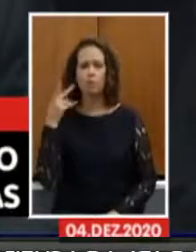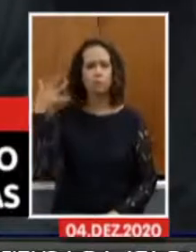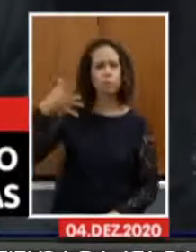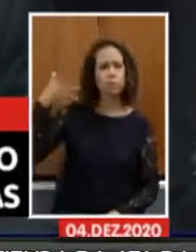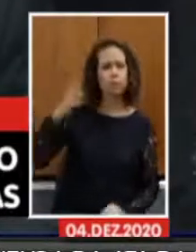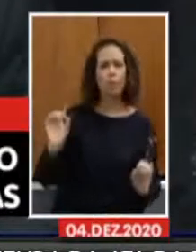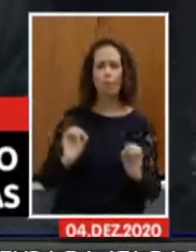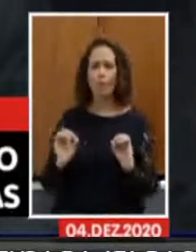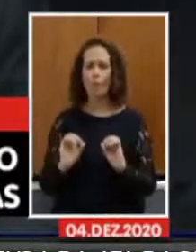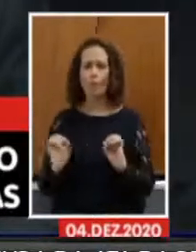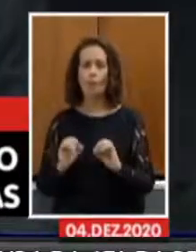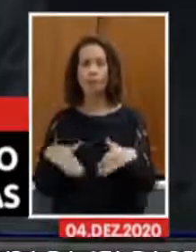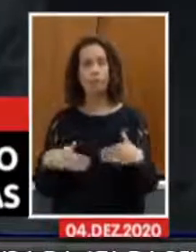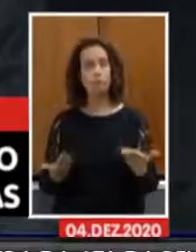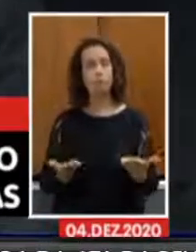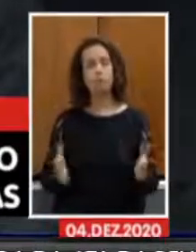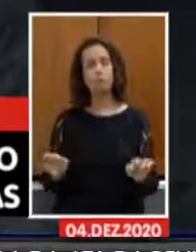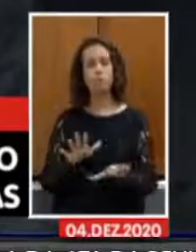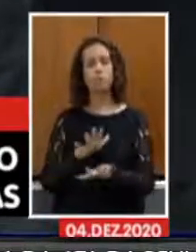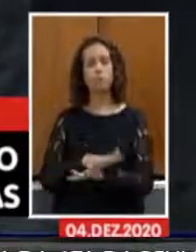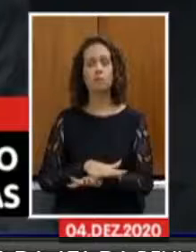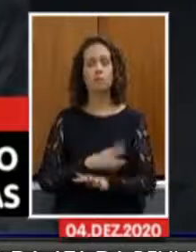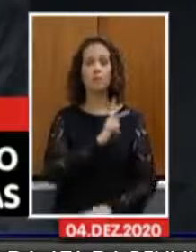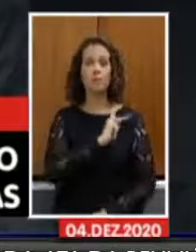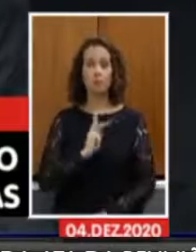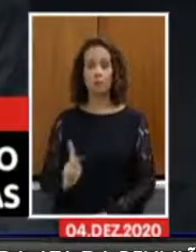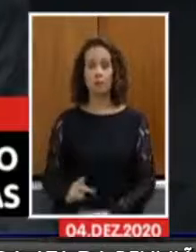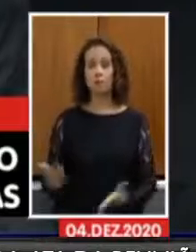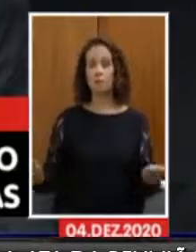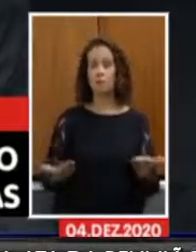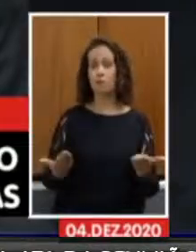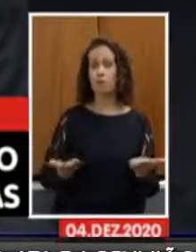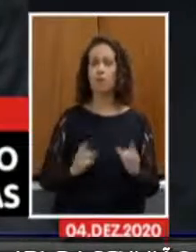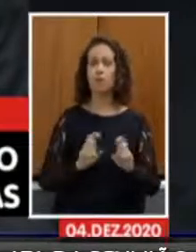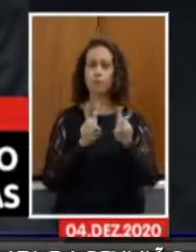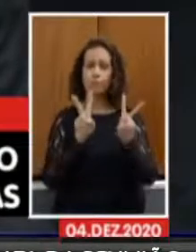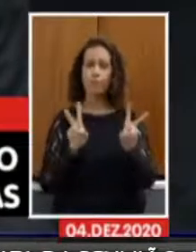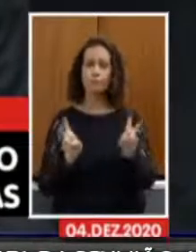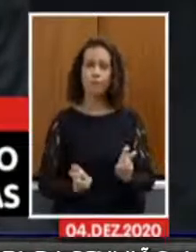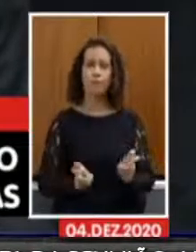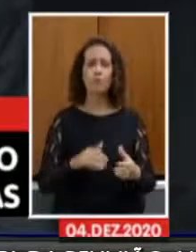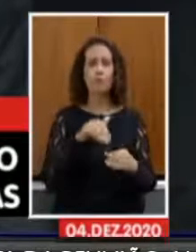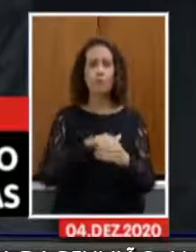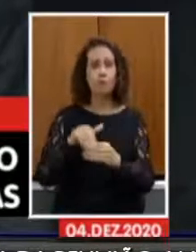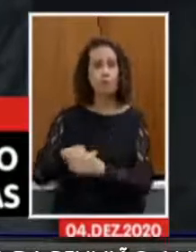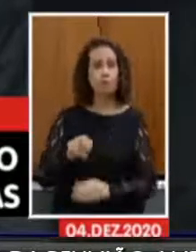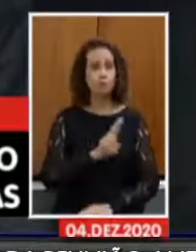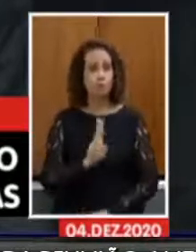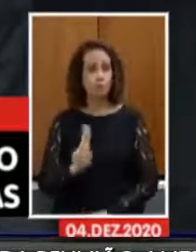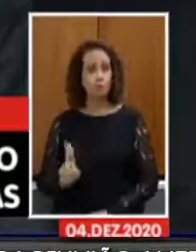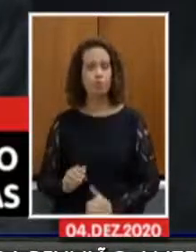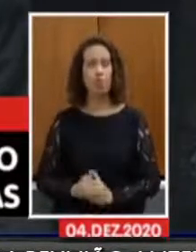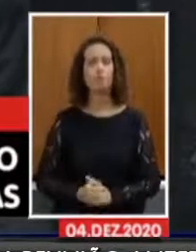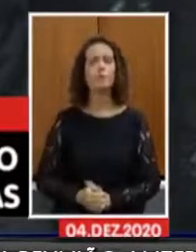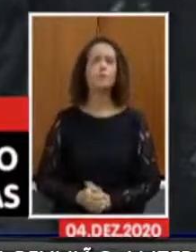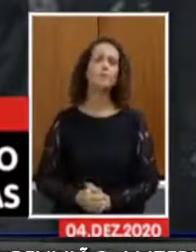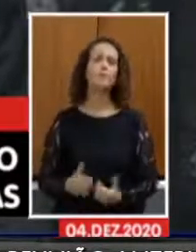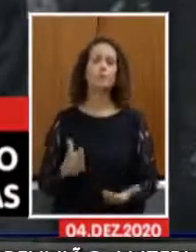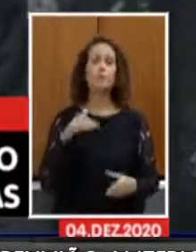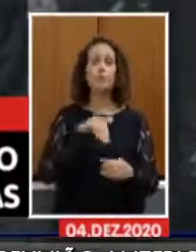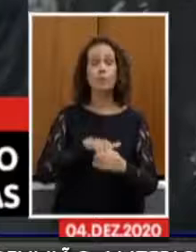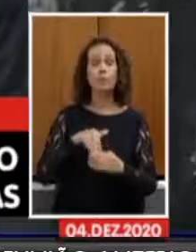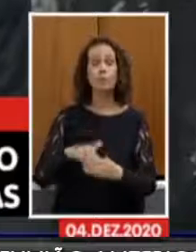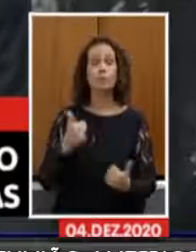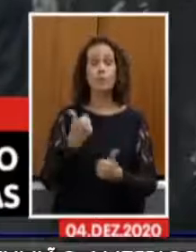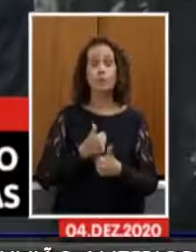inscritos, encerra-se a discussão. A presidência vai submeter a matéria à votação pelo processo nominal. Em votação,